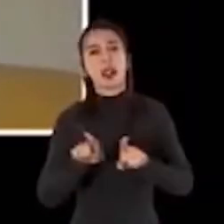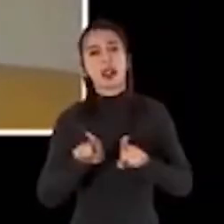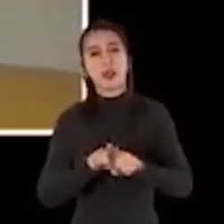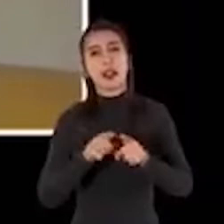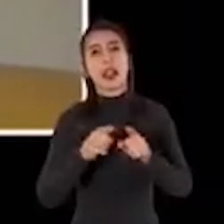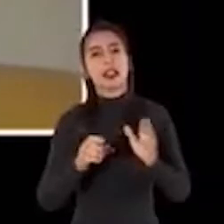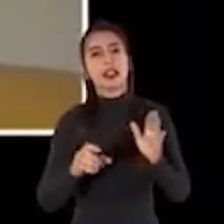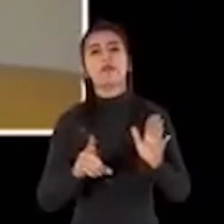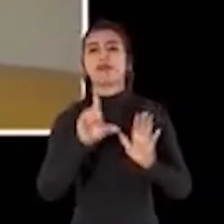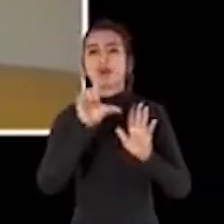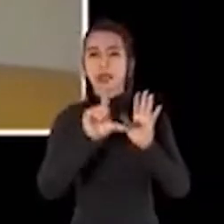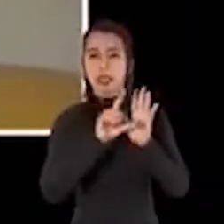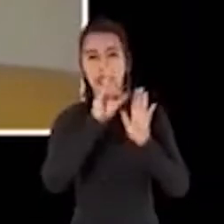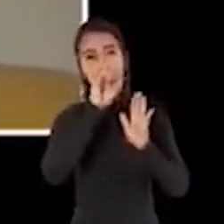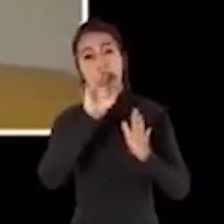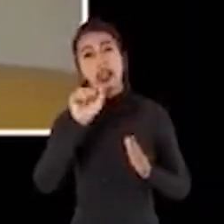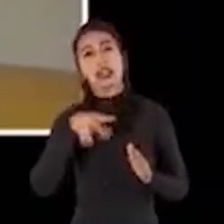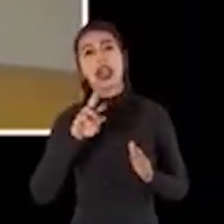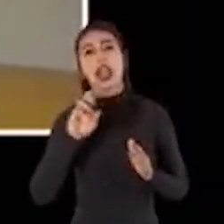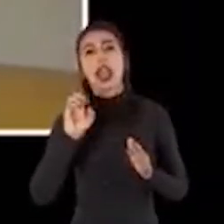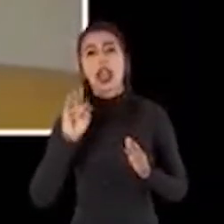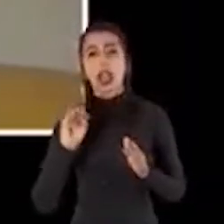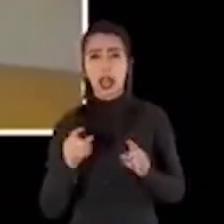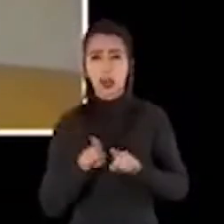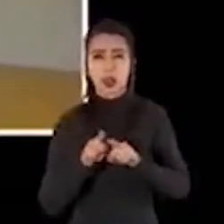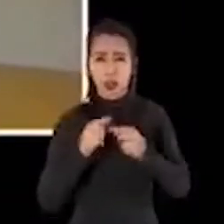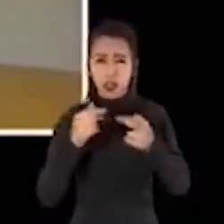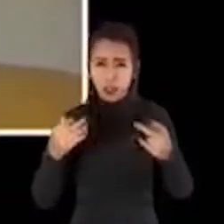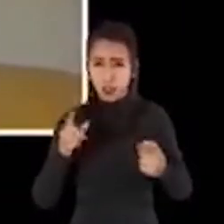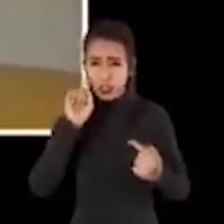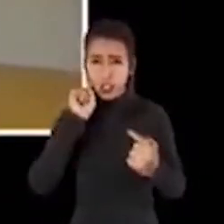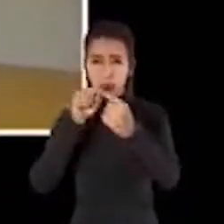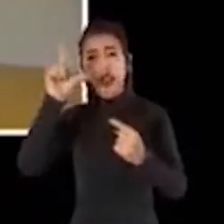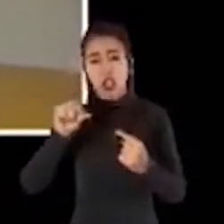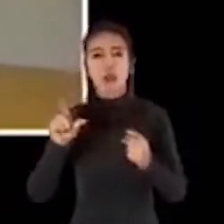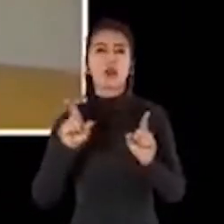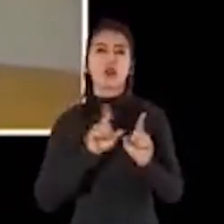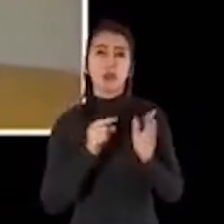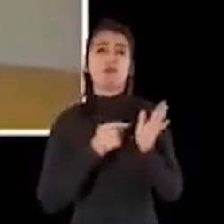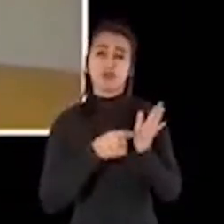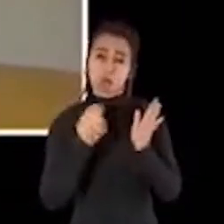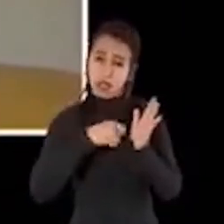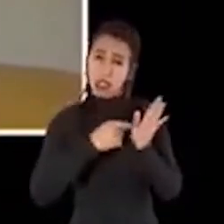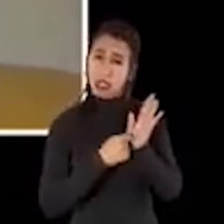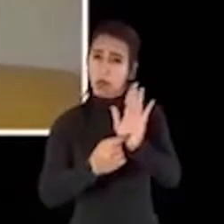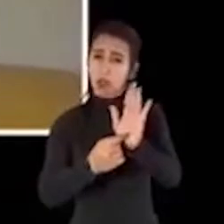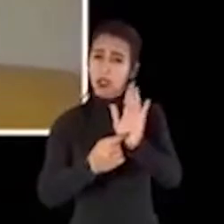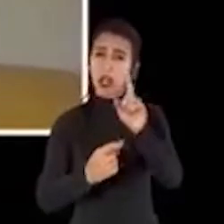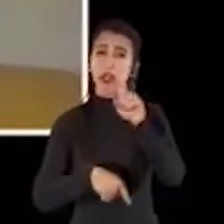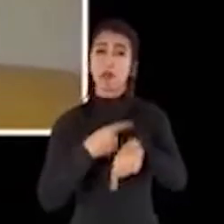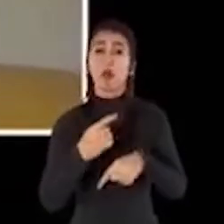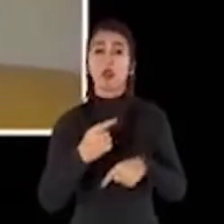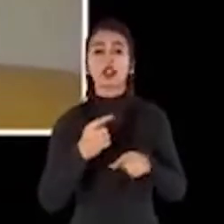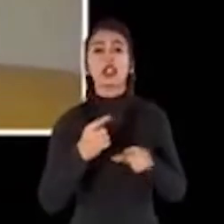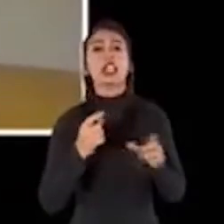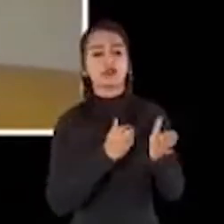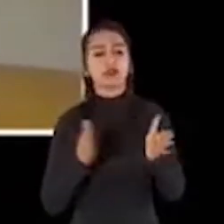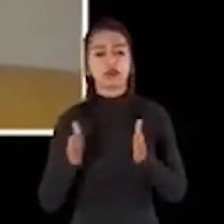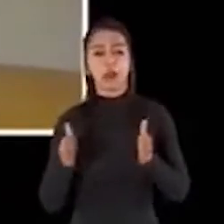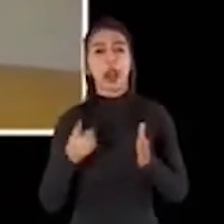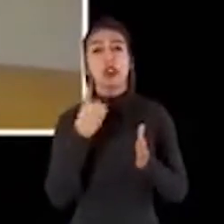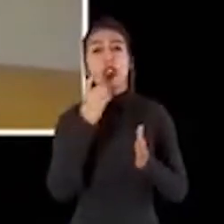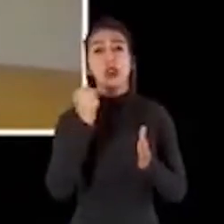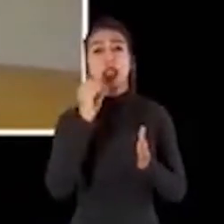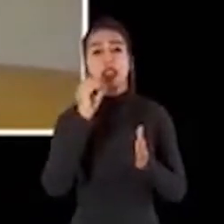decreto. Setores que vão trazer as suas metas de redução, que terão que trazer suas metas de redução em 180 dias